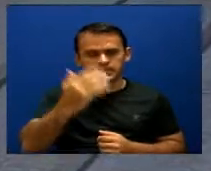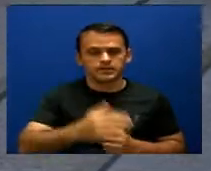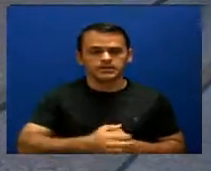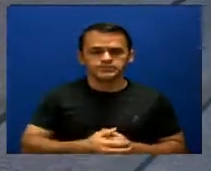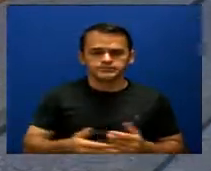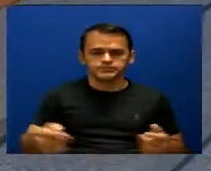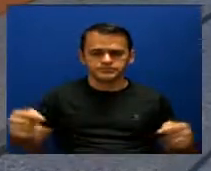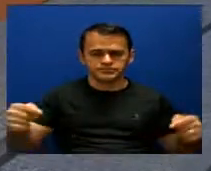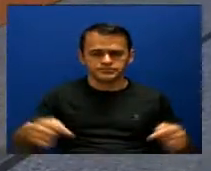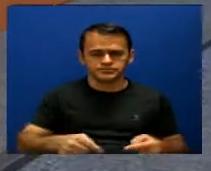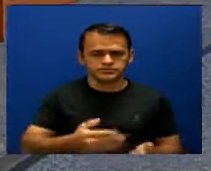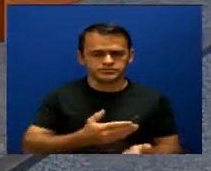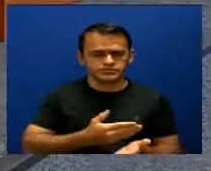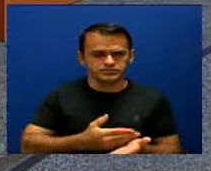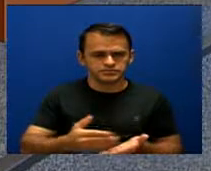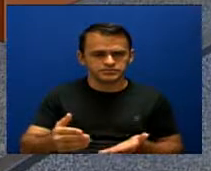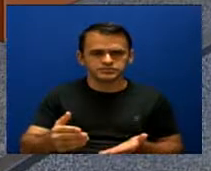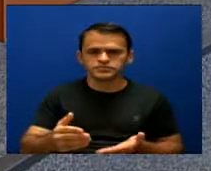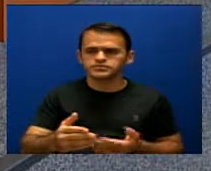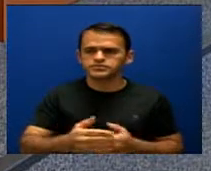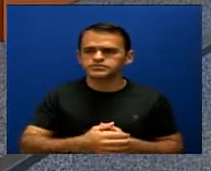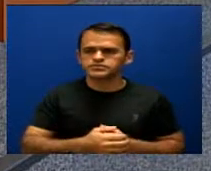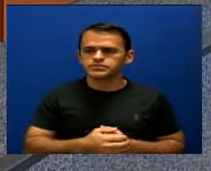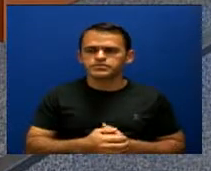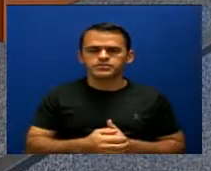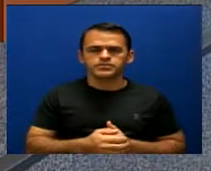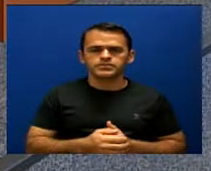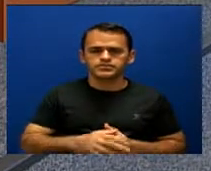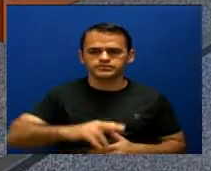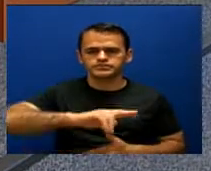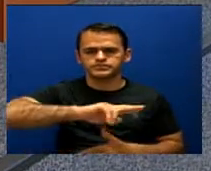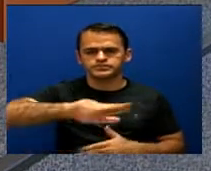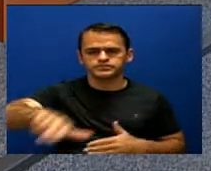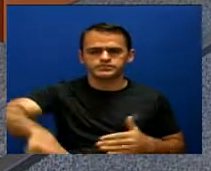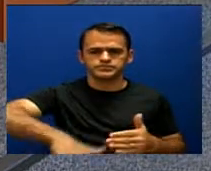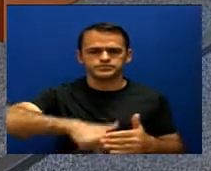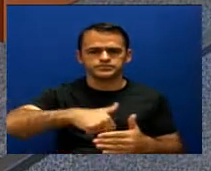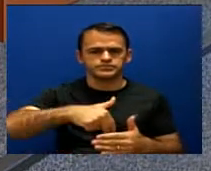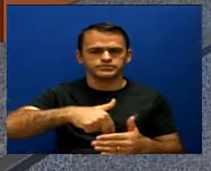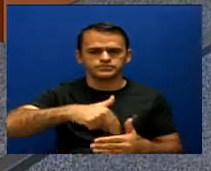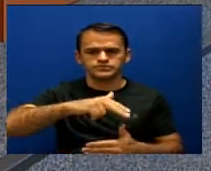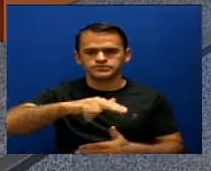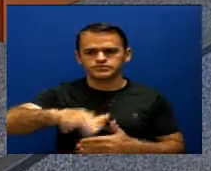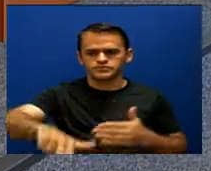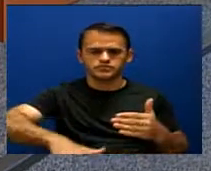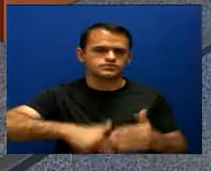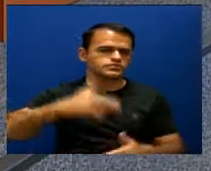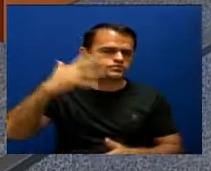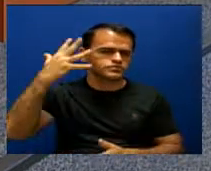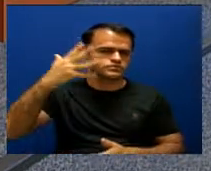aqui. Chamar para ocupar a nossa tribuna livre, a tribuna popular.